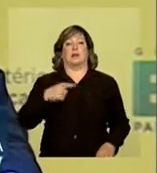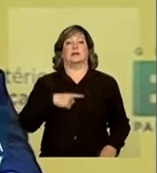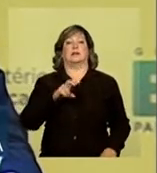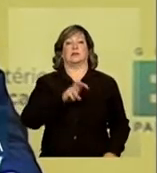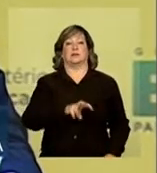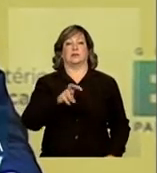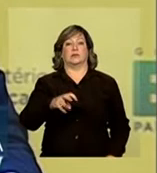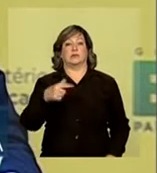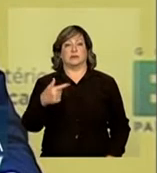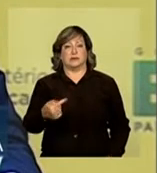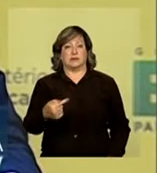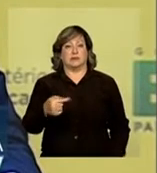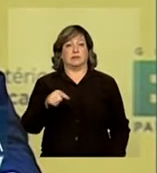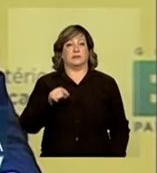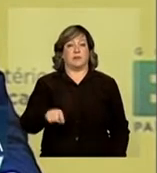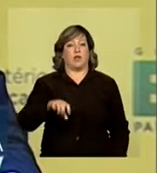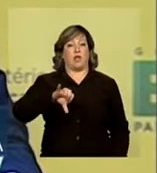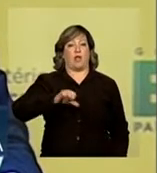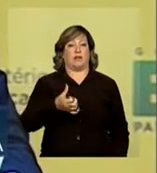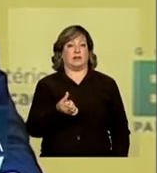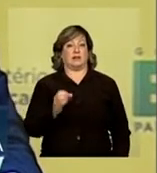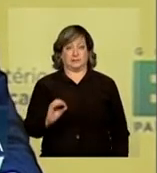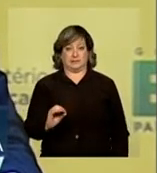557 1960